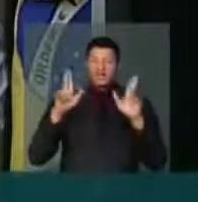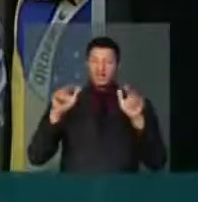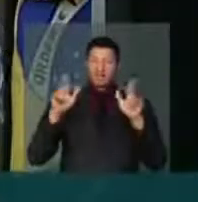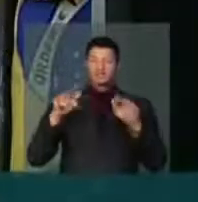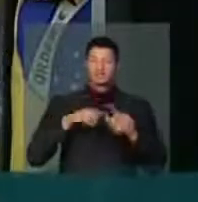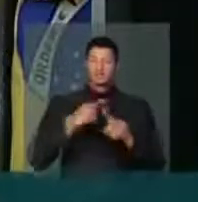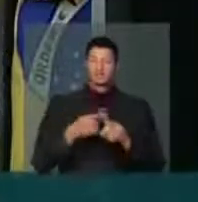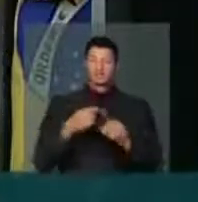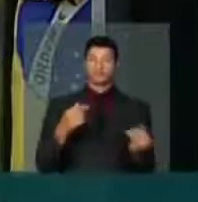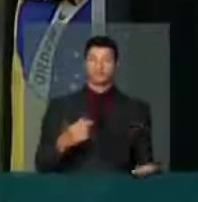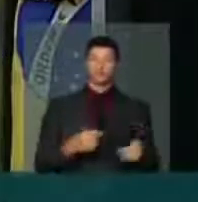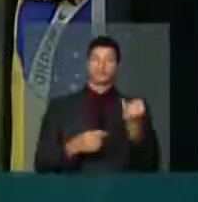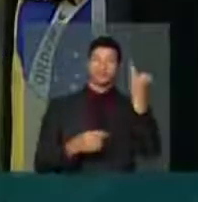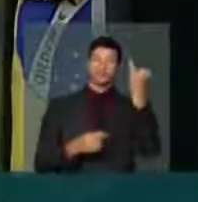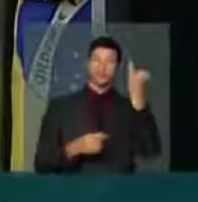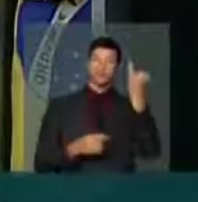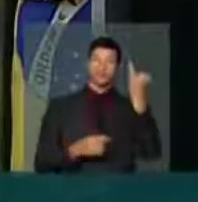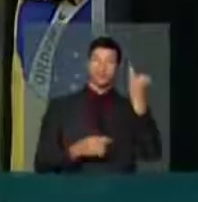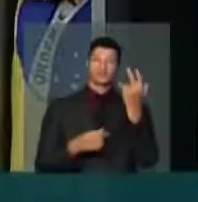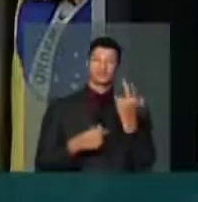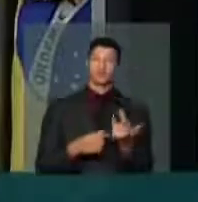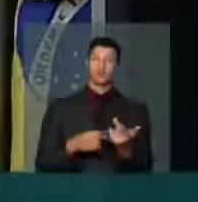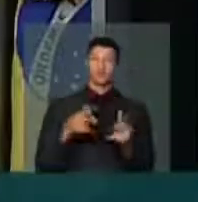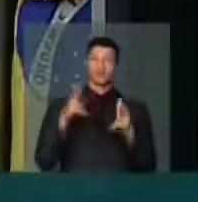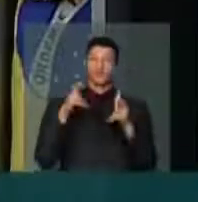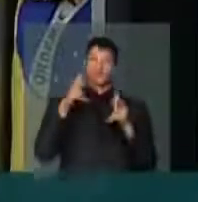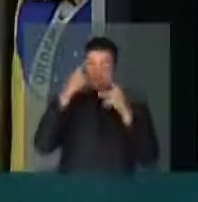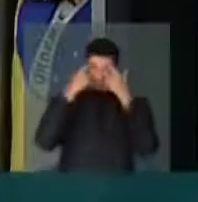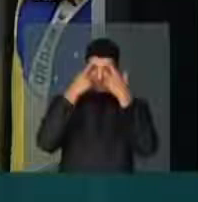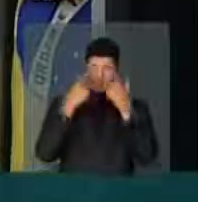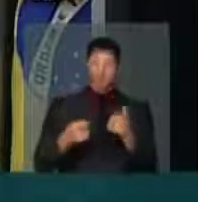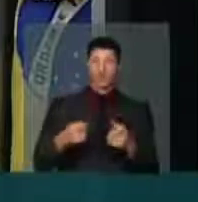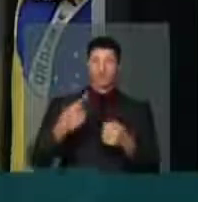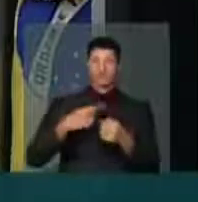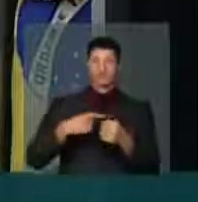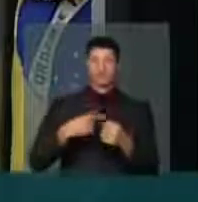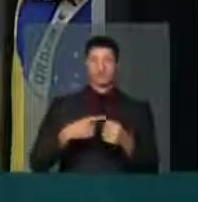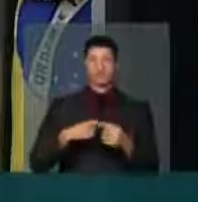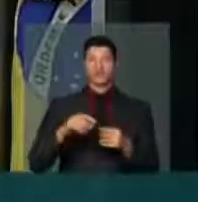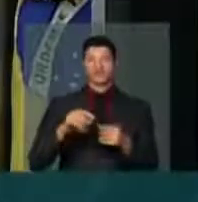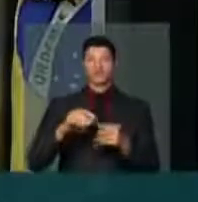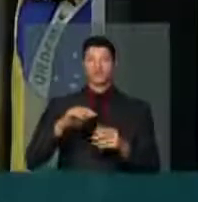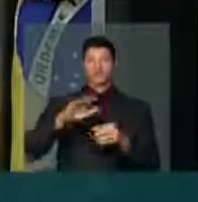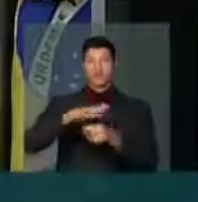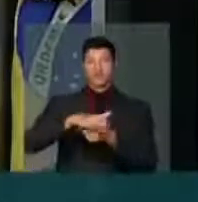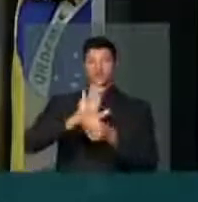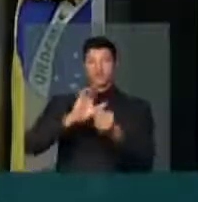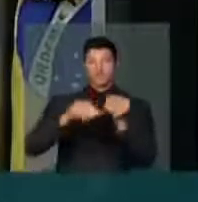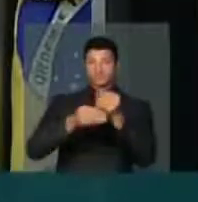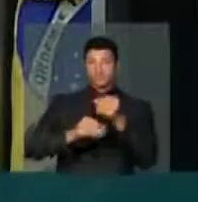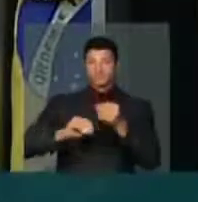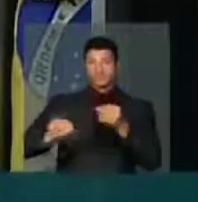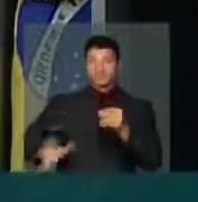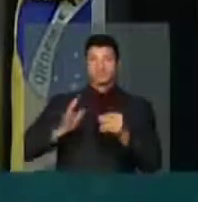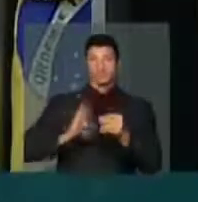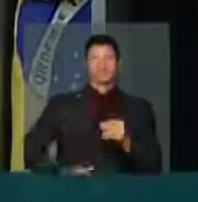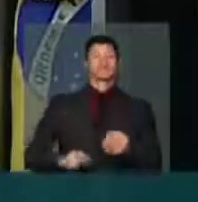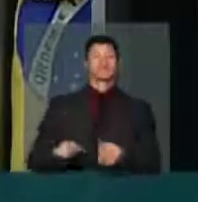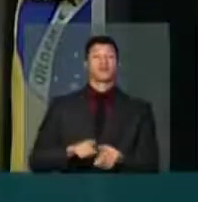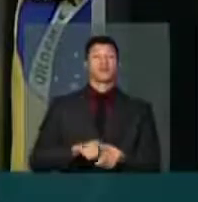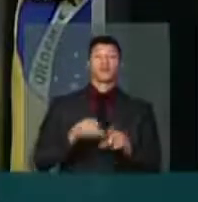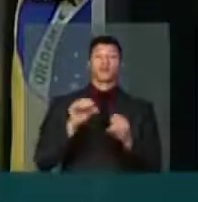da maior importância, como a violência urbana, o saneamento básico e a